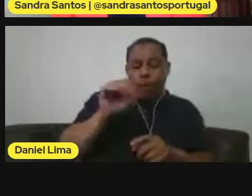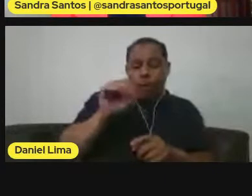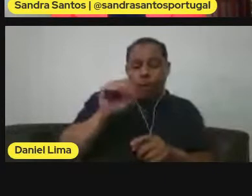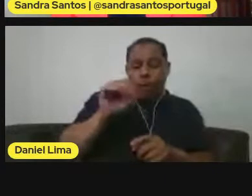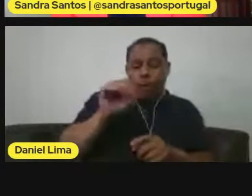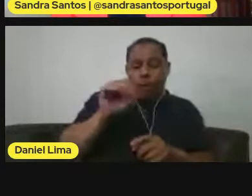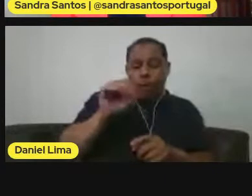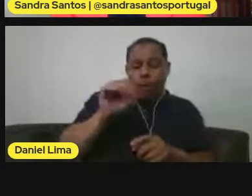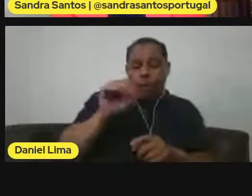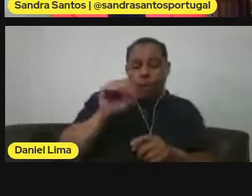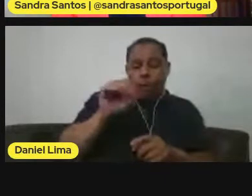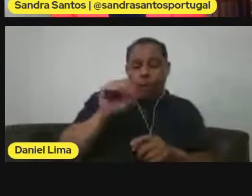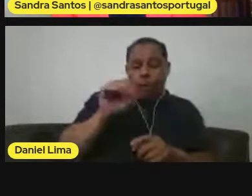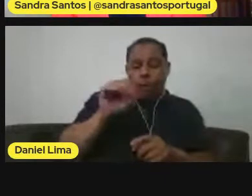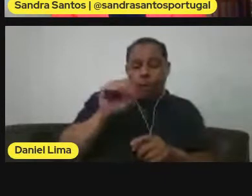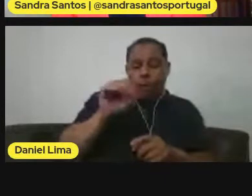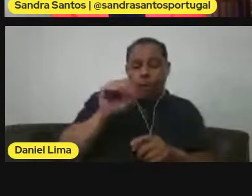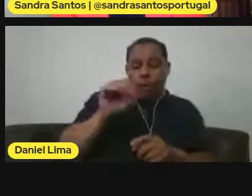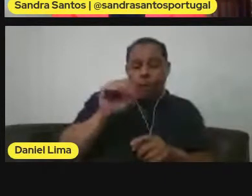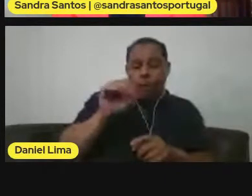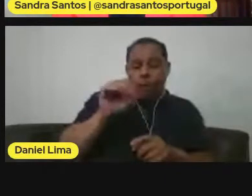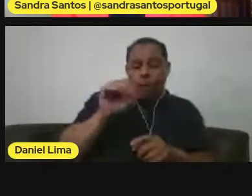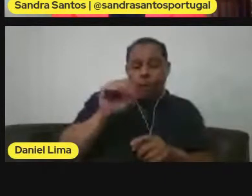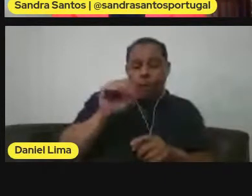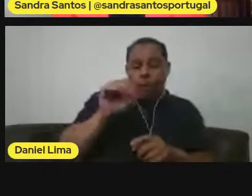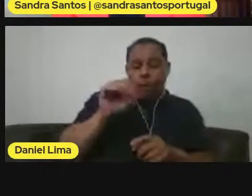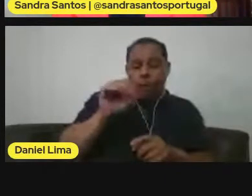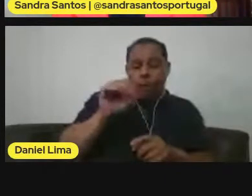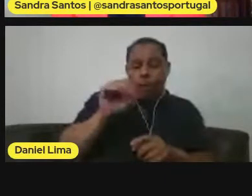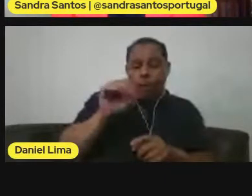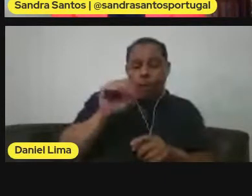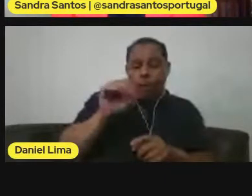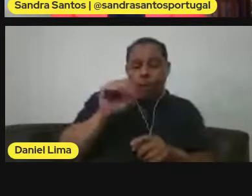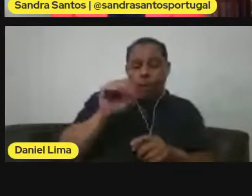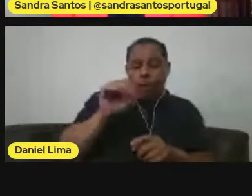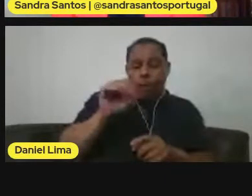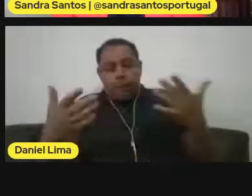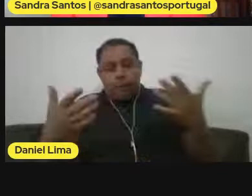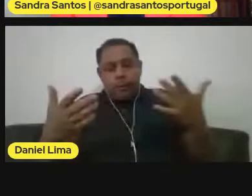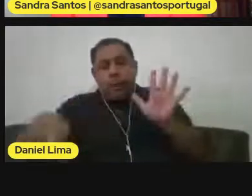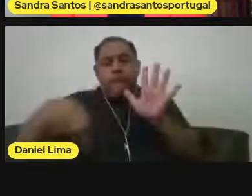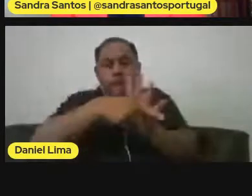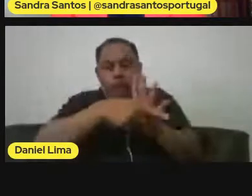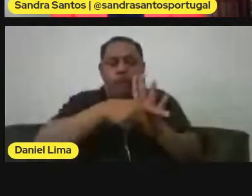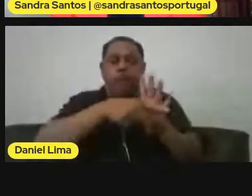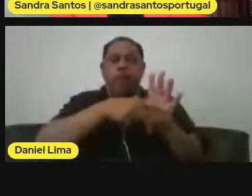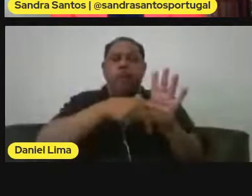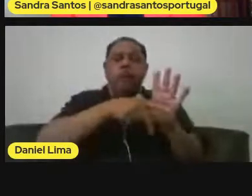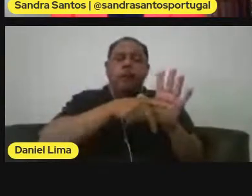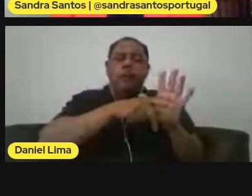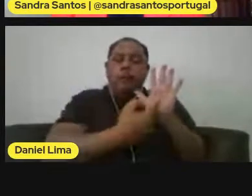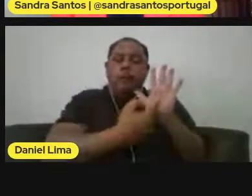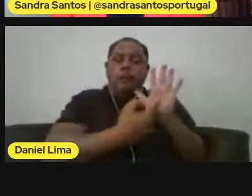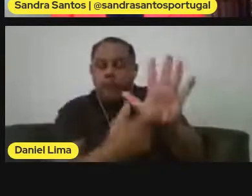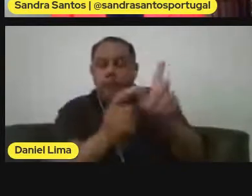explícito e emanado numa entrevista foi: conquistamos já o